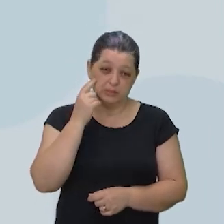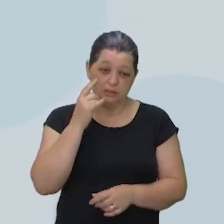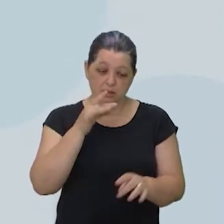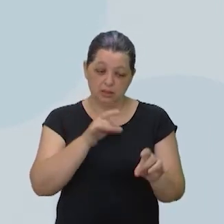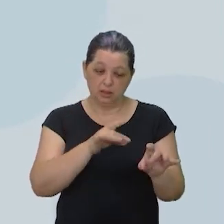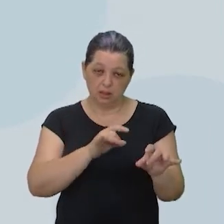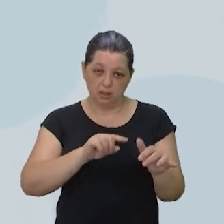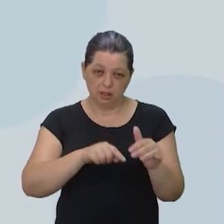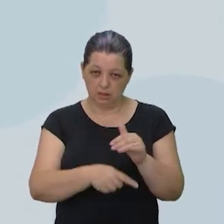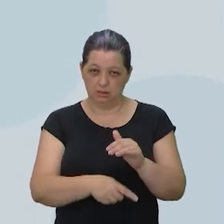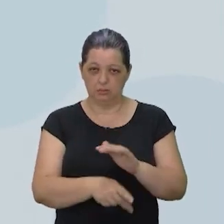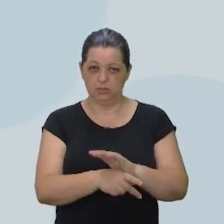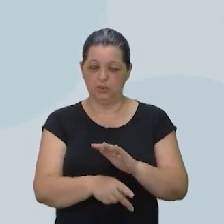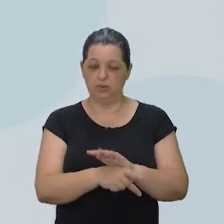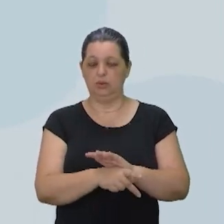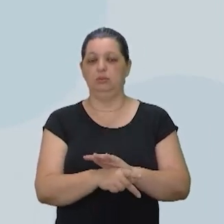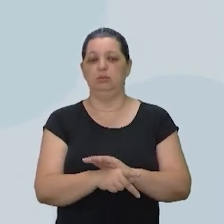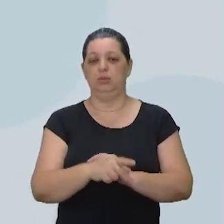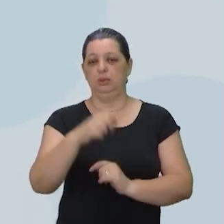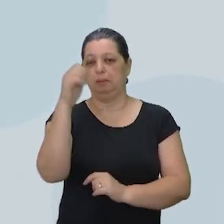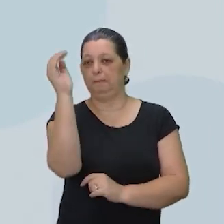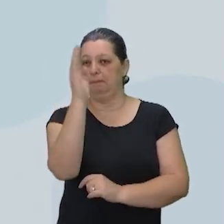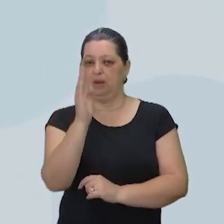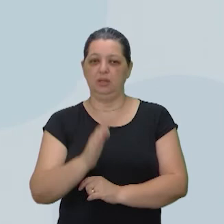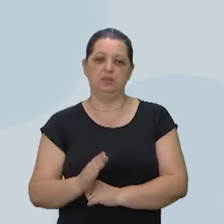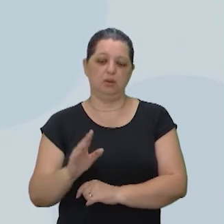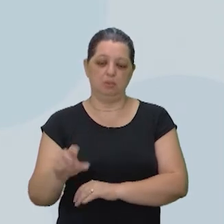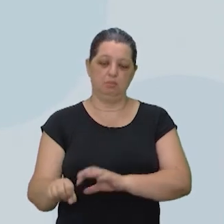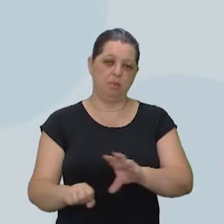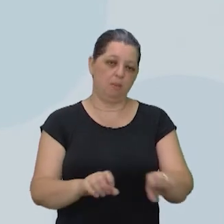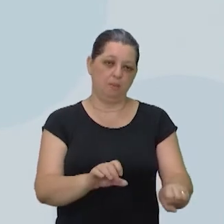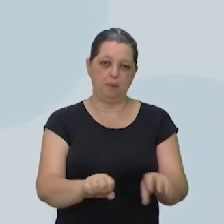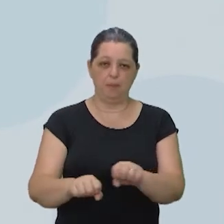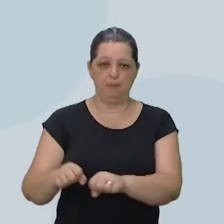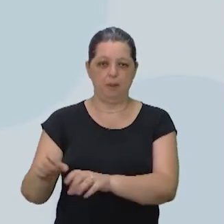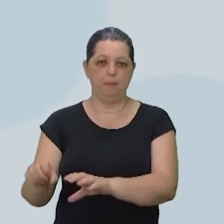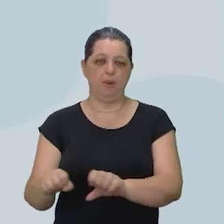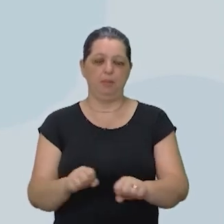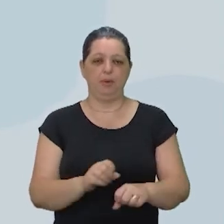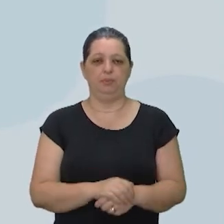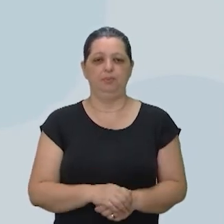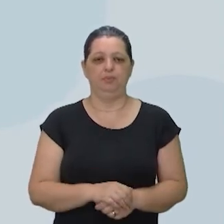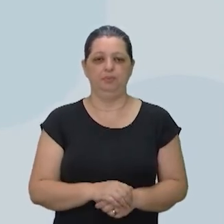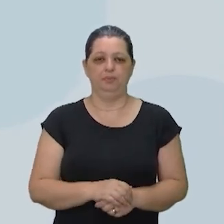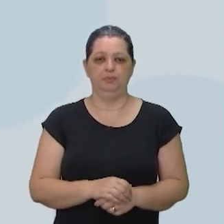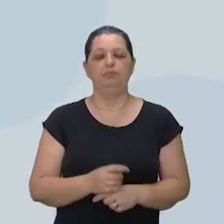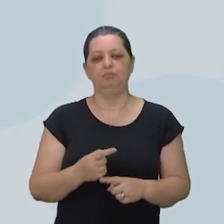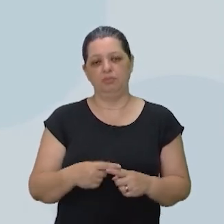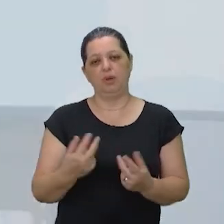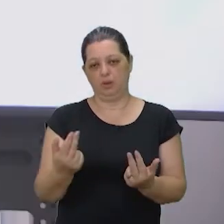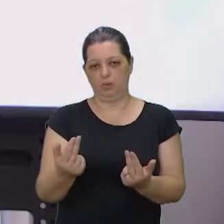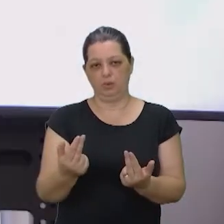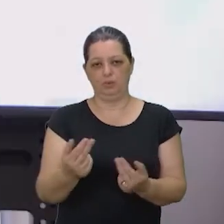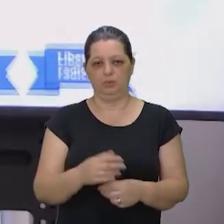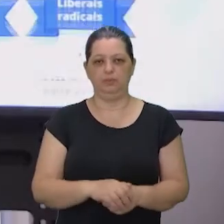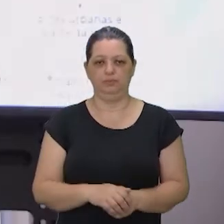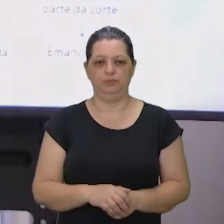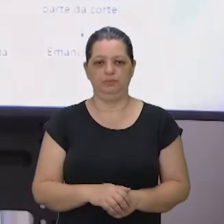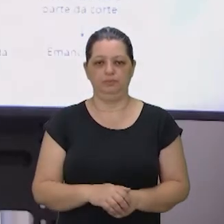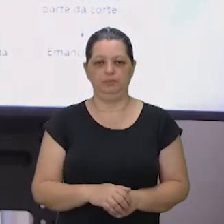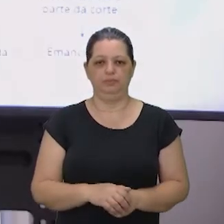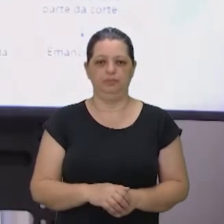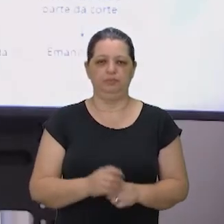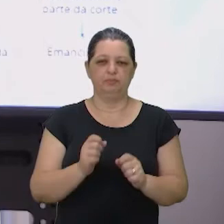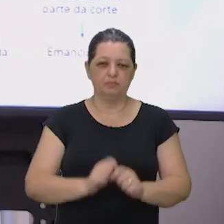específico, Brasil Colônia. Tá? América Portuguesa e Brasil Colônia é basicamente a mesma coisa. Mafezinha, dá umas apertadonas